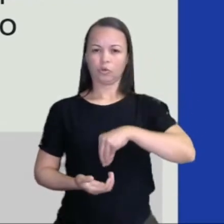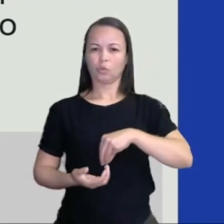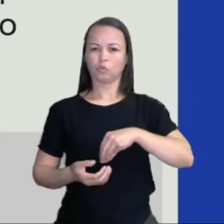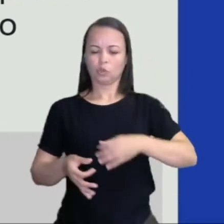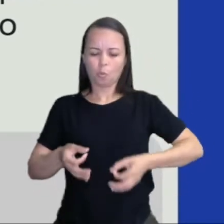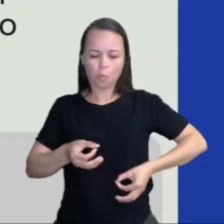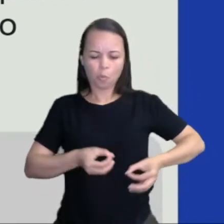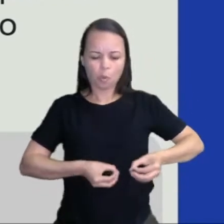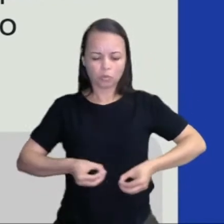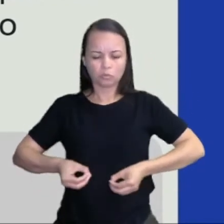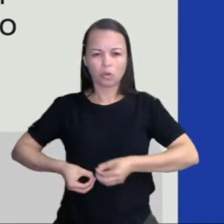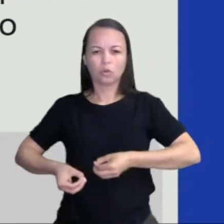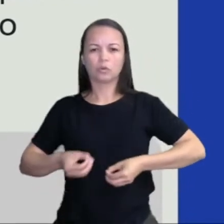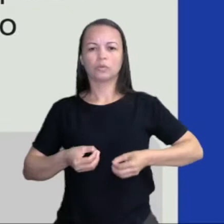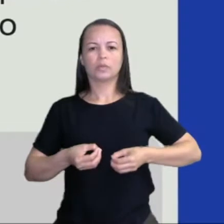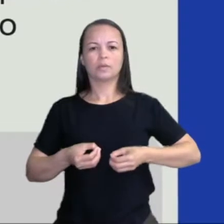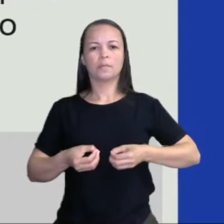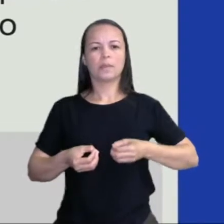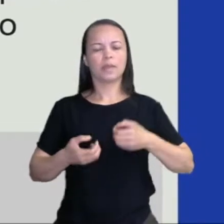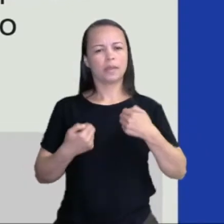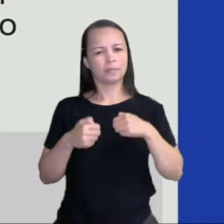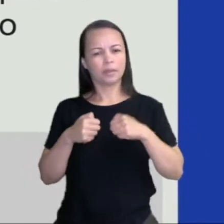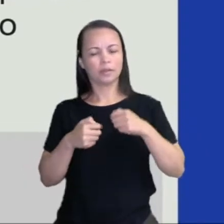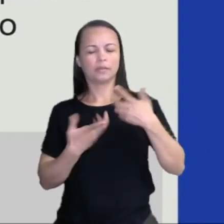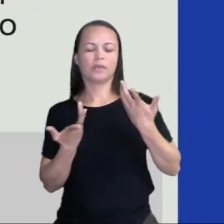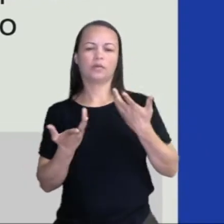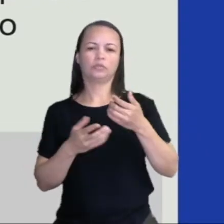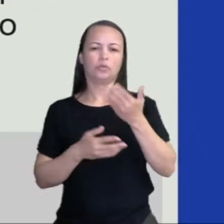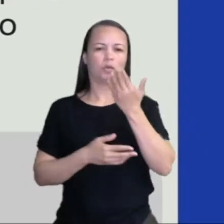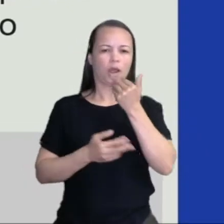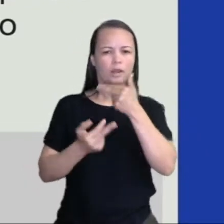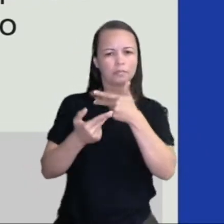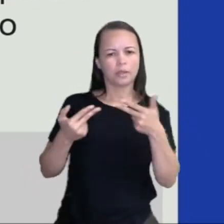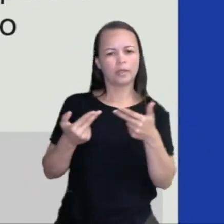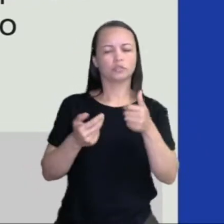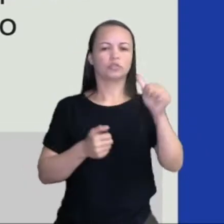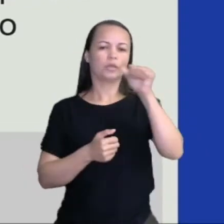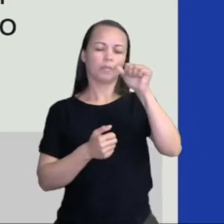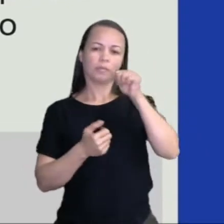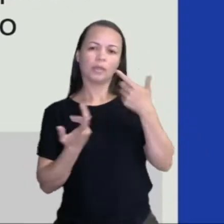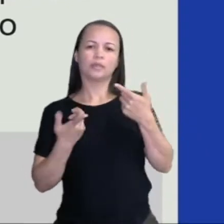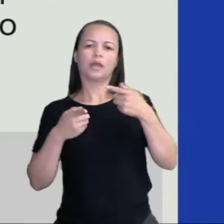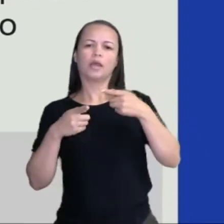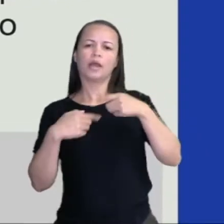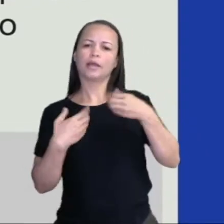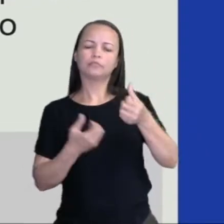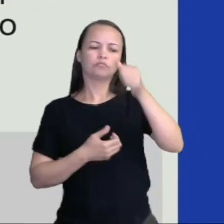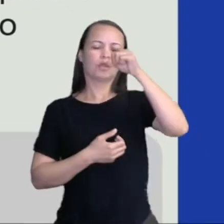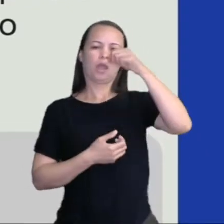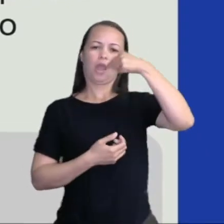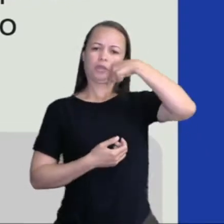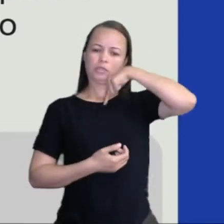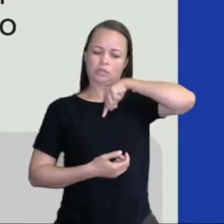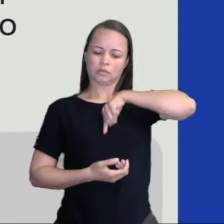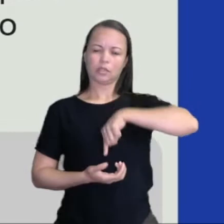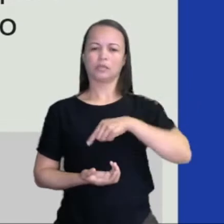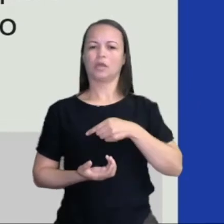que permitem a condução do alimento ou bebida ingeridos e, ao longo do